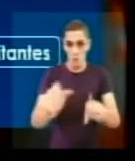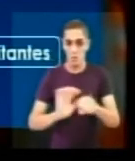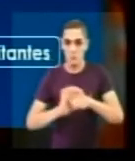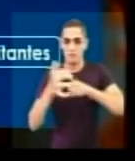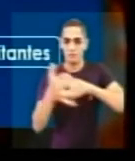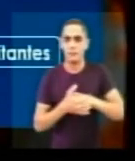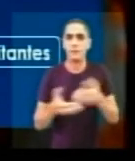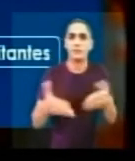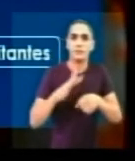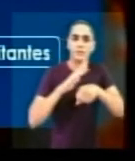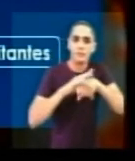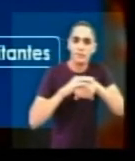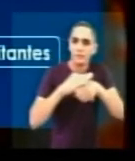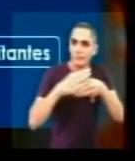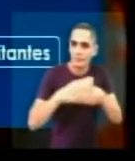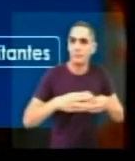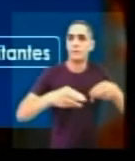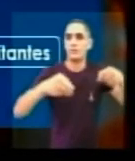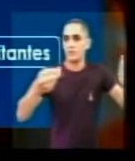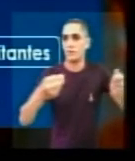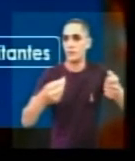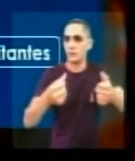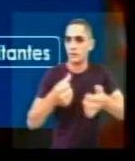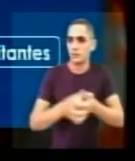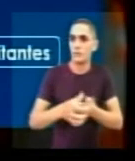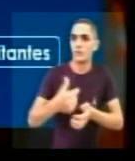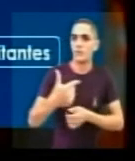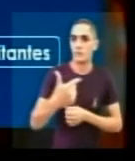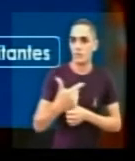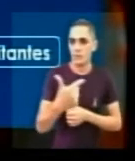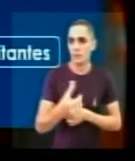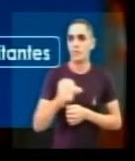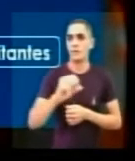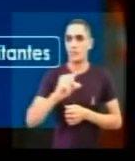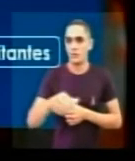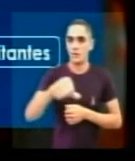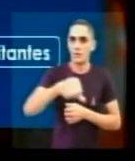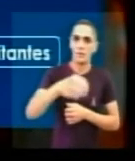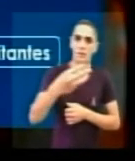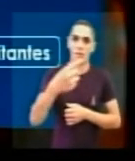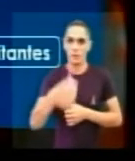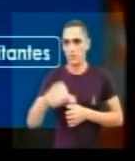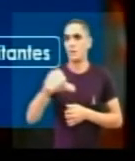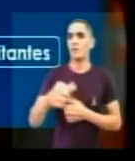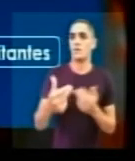20.939, que corresponde a 88%. Profissionais da saúde,